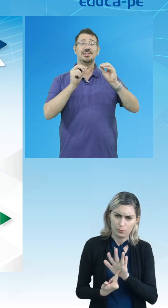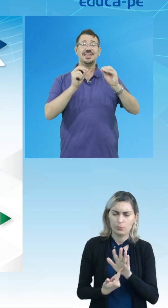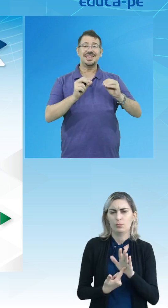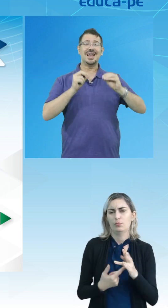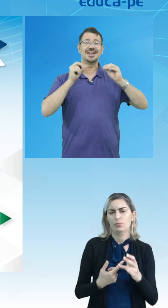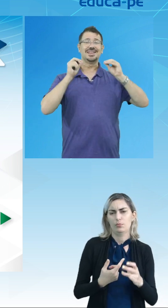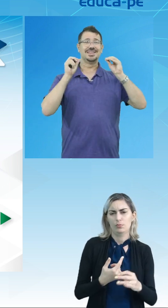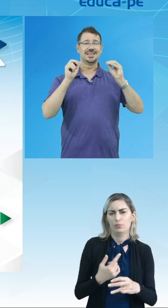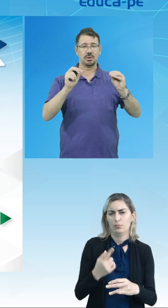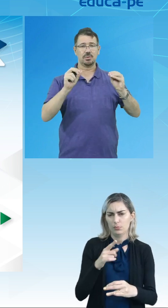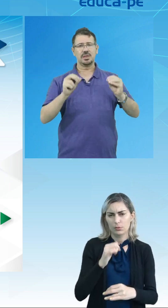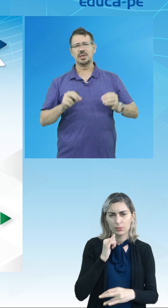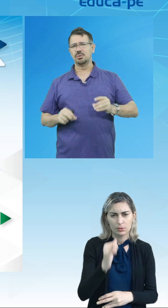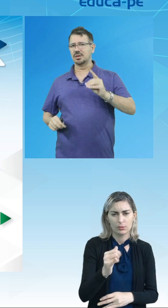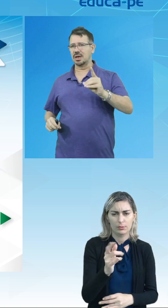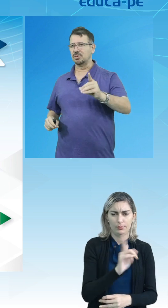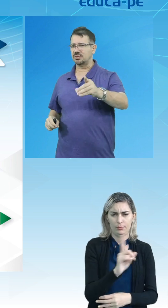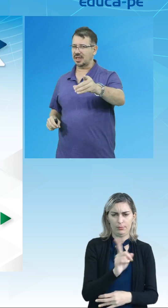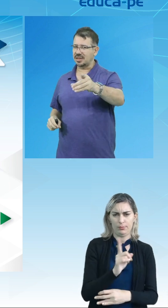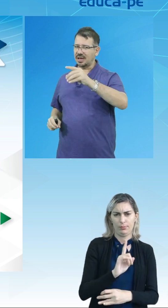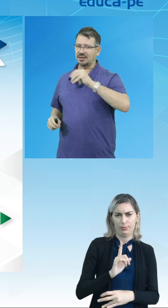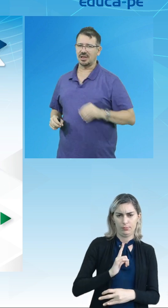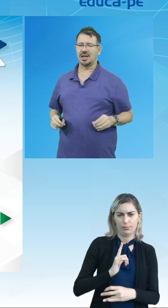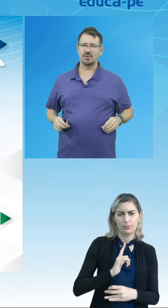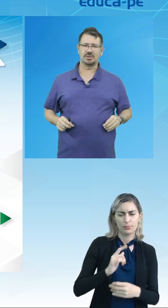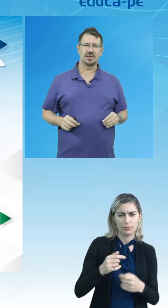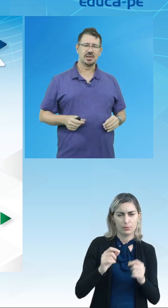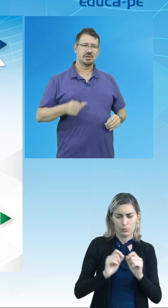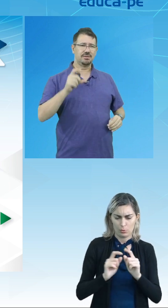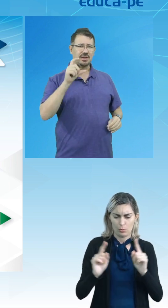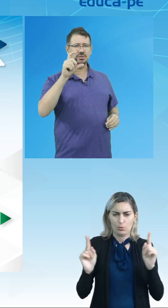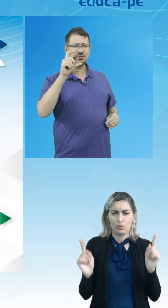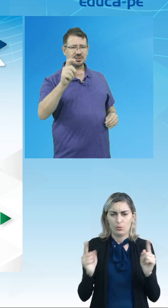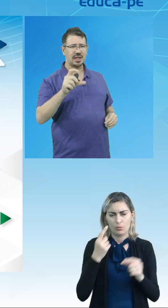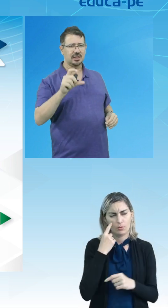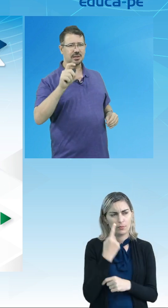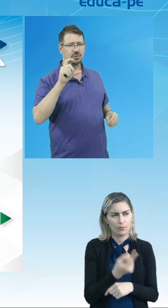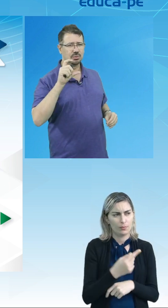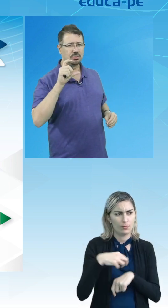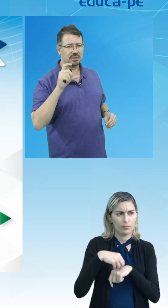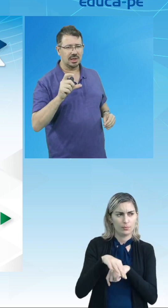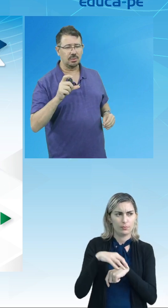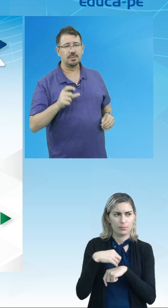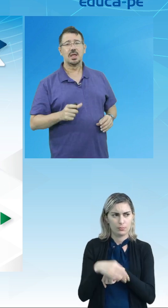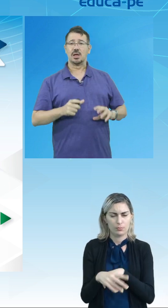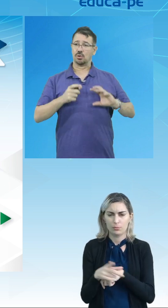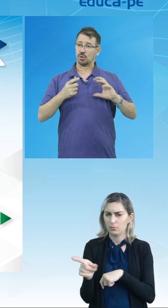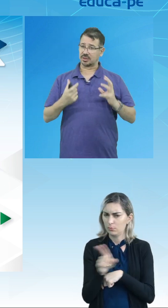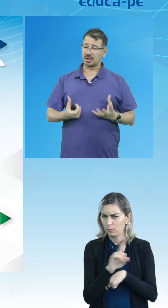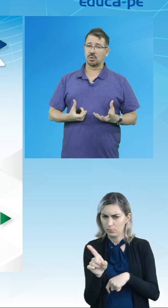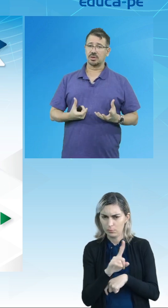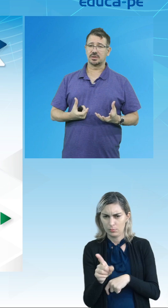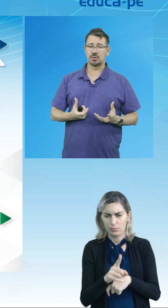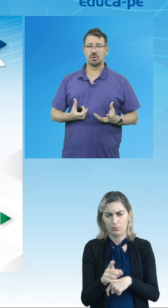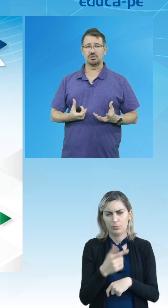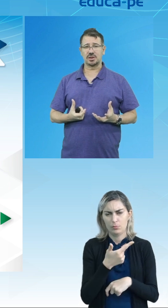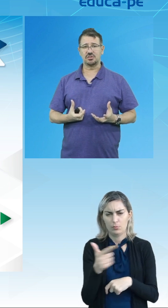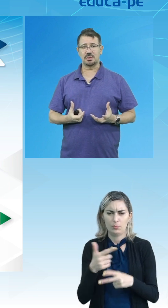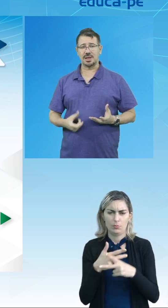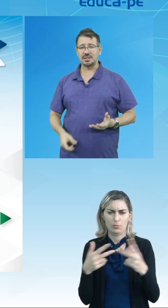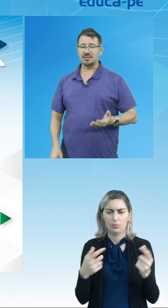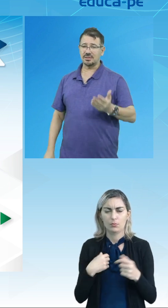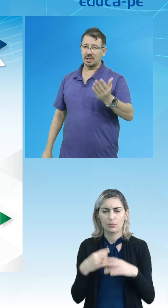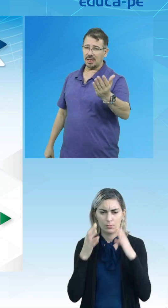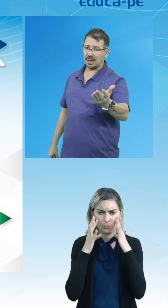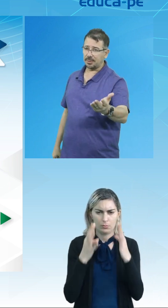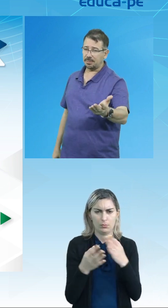justamente diga não, e o não está em caixa alta. Veja o destaque do não. Outra coisa que eu gostaria de chamar